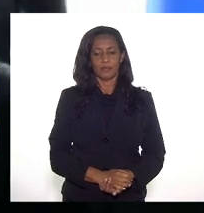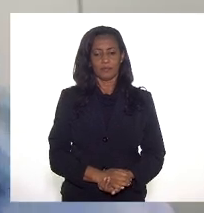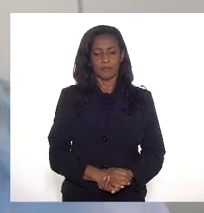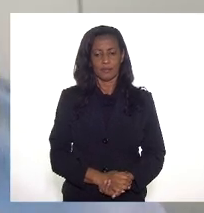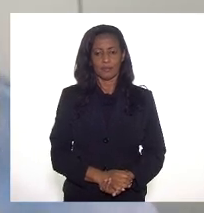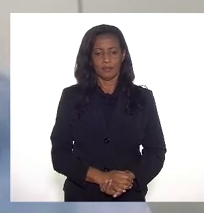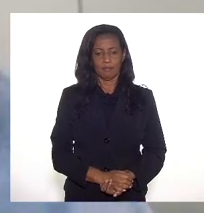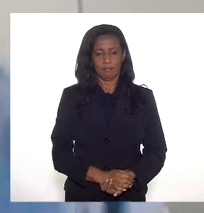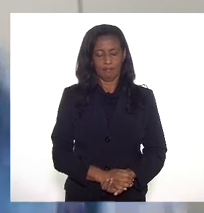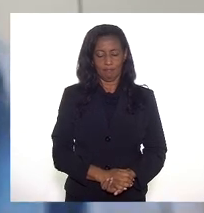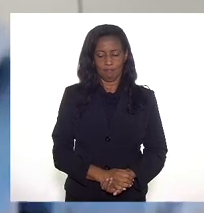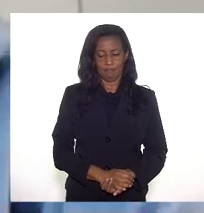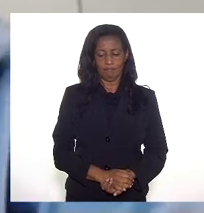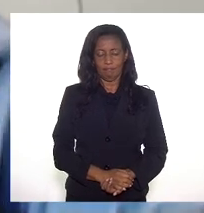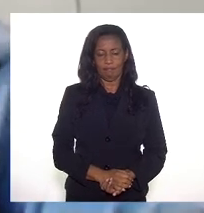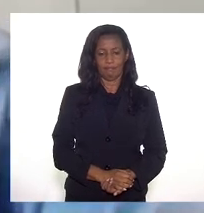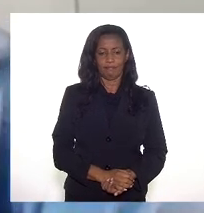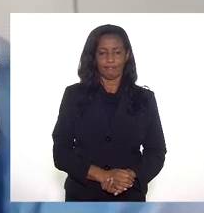Obrigado, presidente.